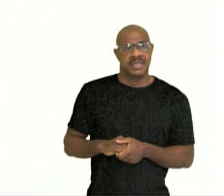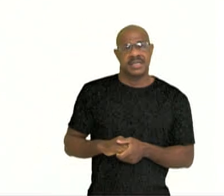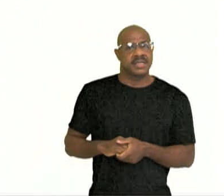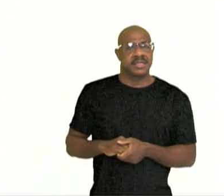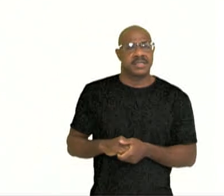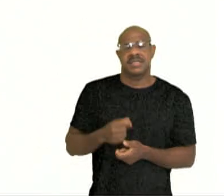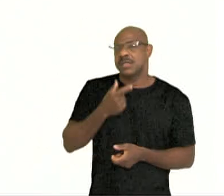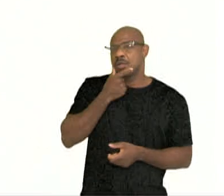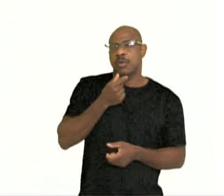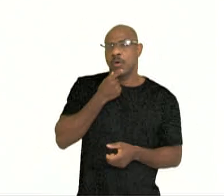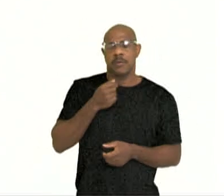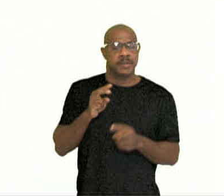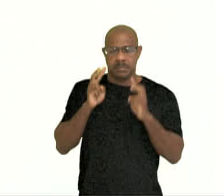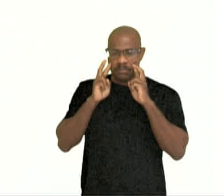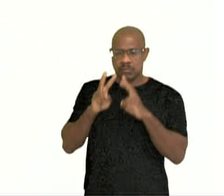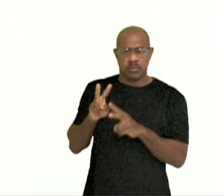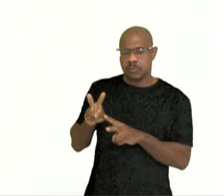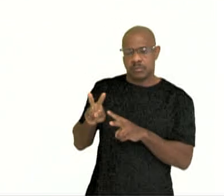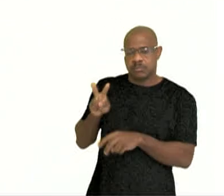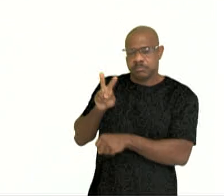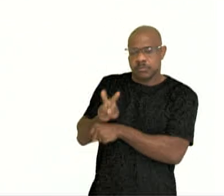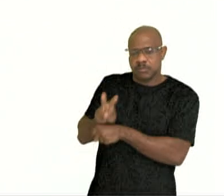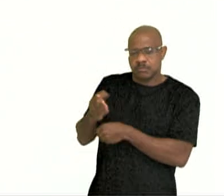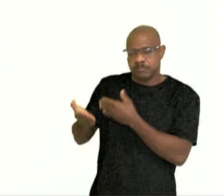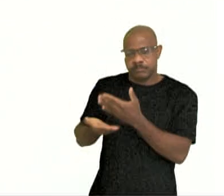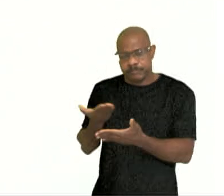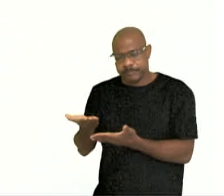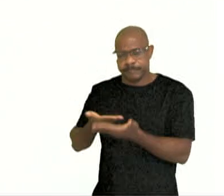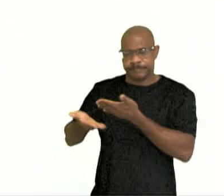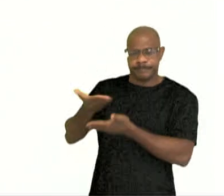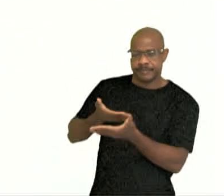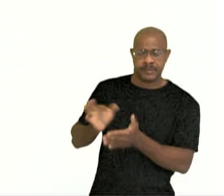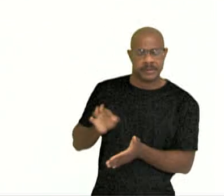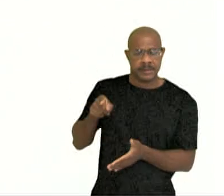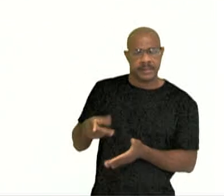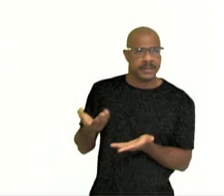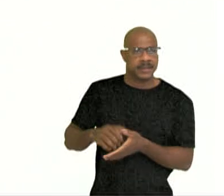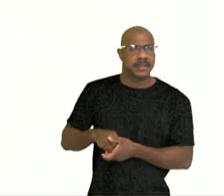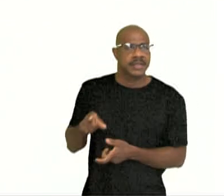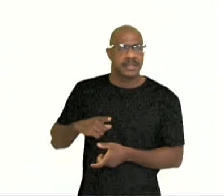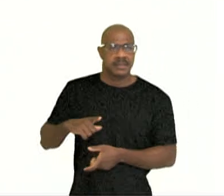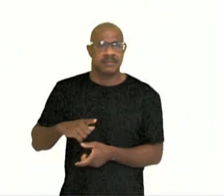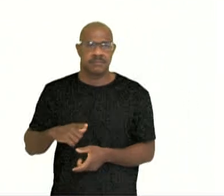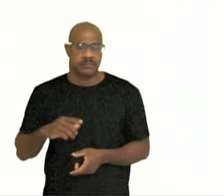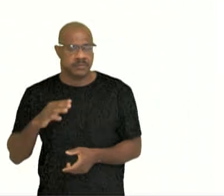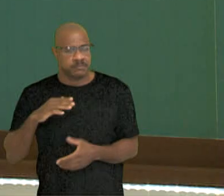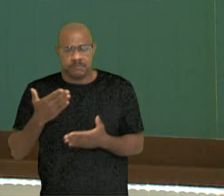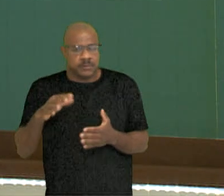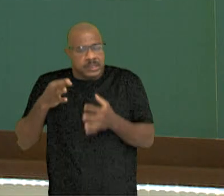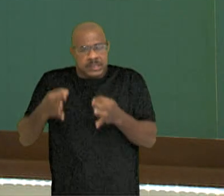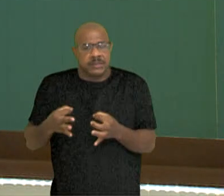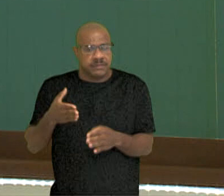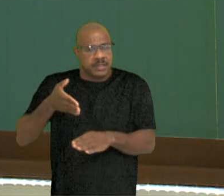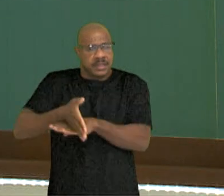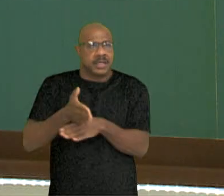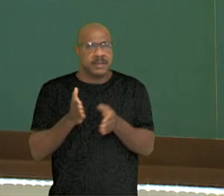não darem atenção a ele e por que eles tinham tanta certeza de entrarem na barca do anjo.